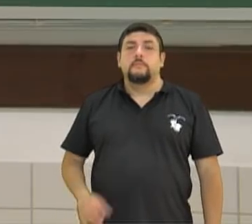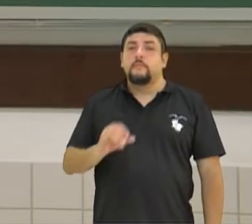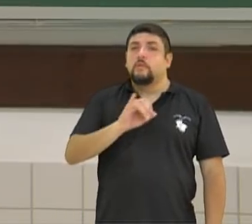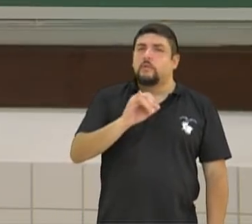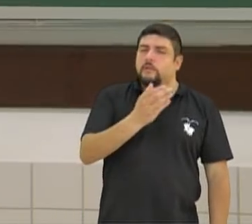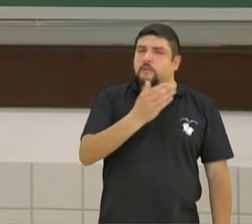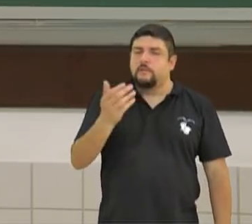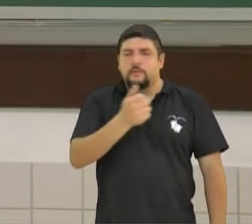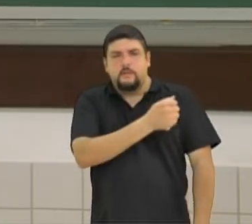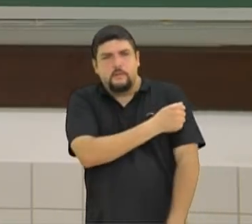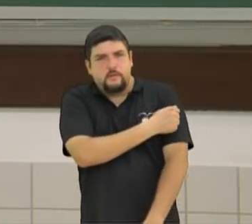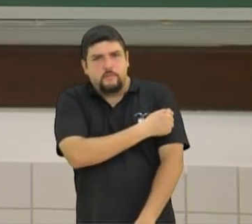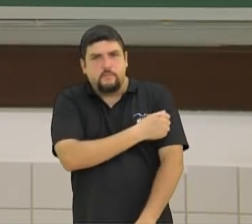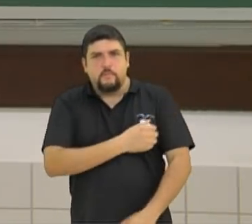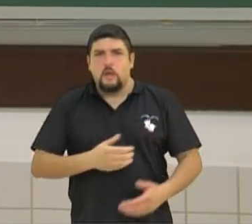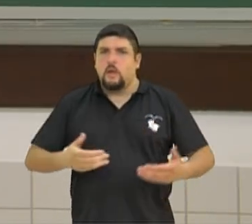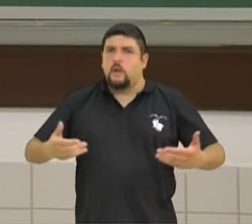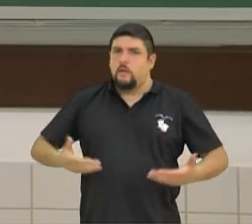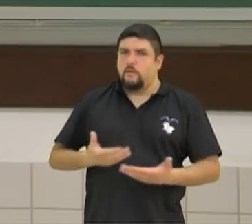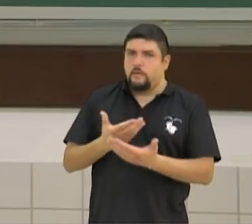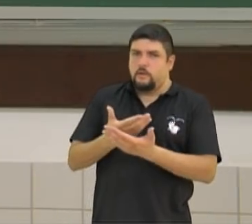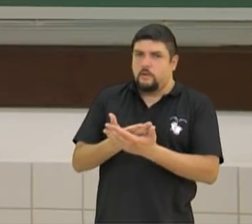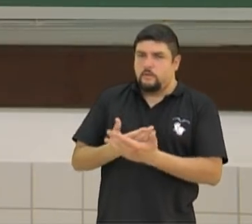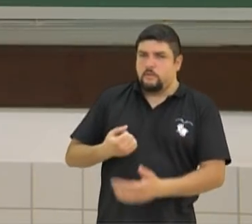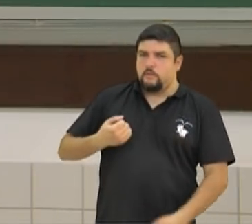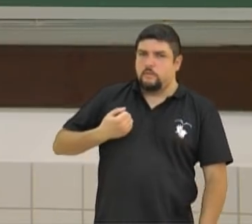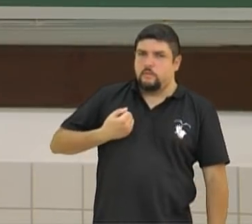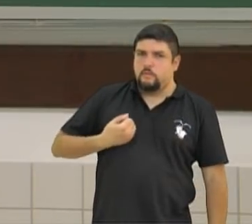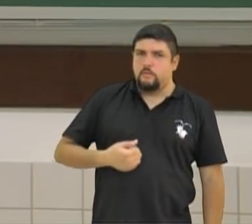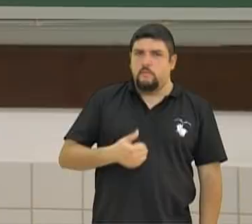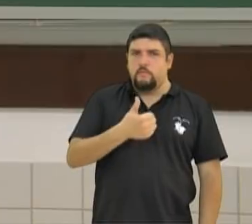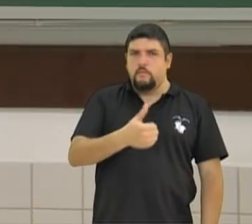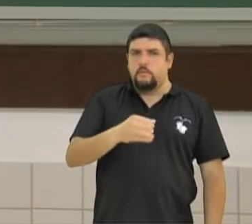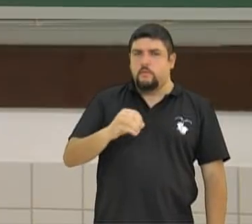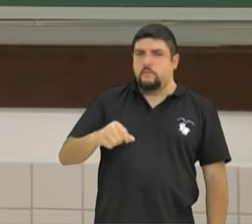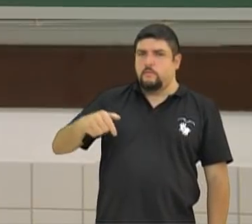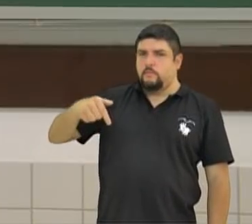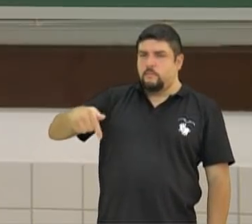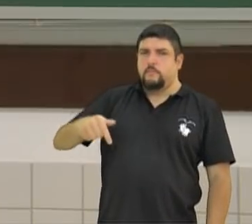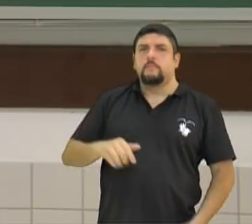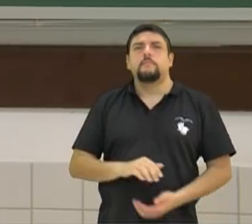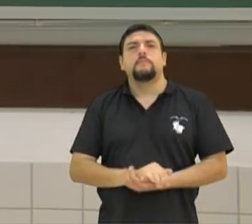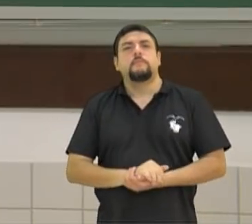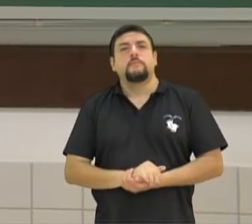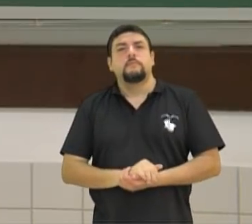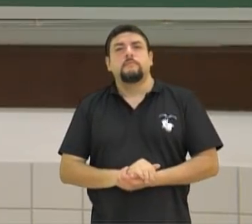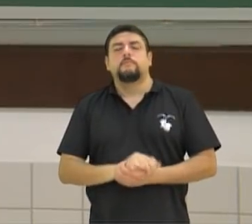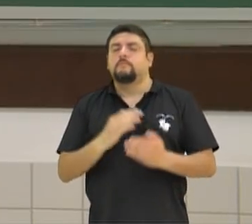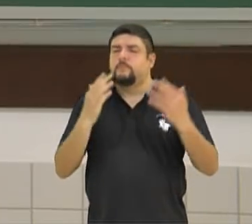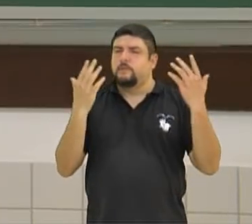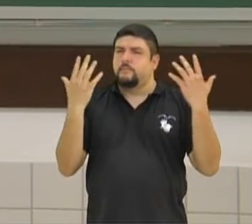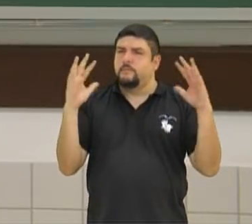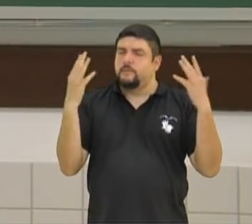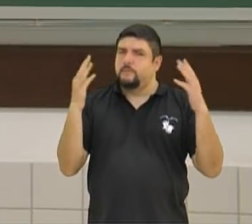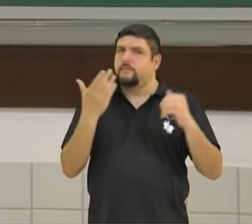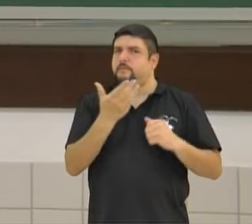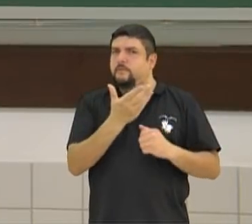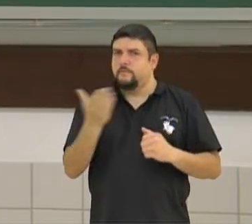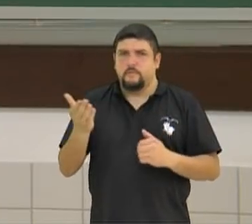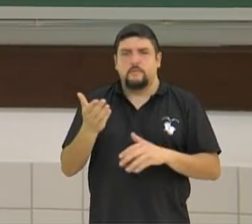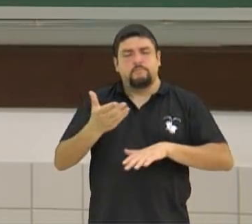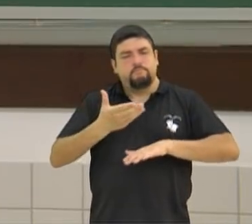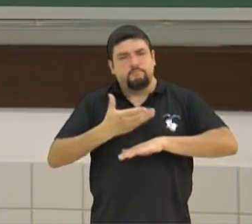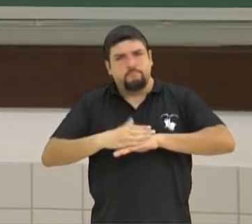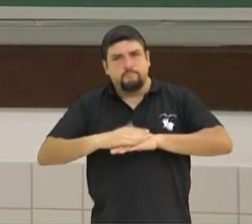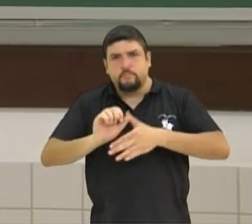Olá, alunos, vamos para a nossa 107ª aula, né? Parabenizo mais uma vez vocês por estarem aí fazendo as atividades,